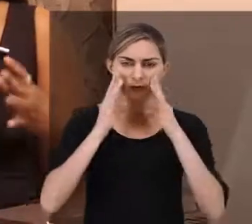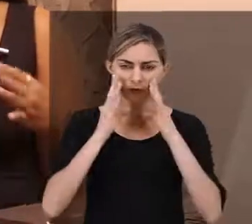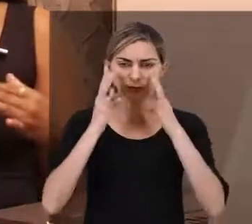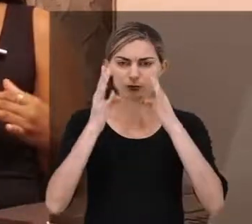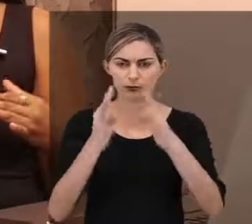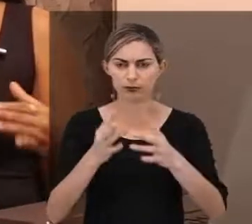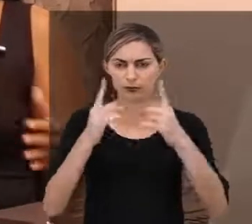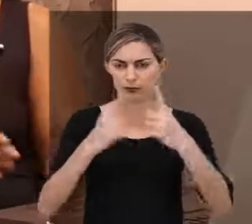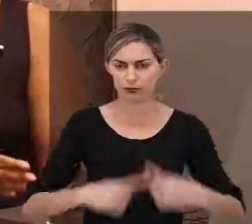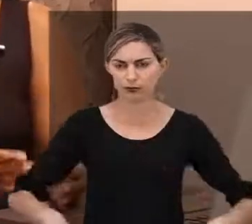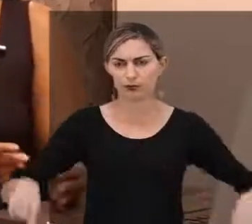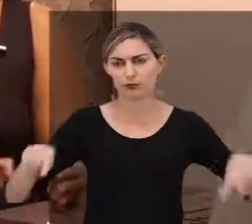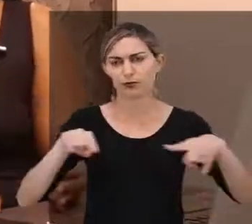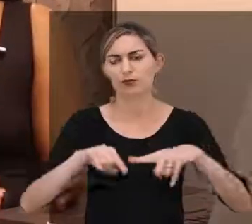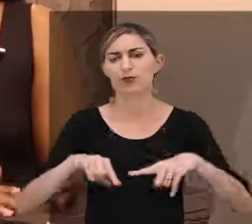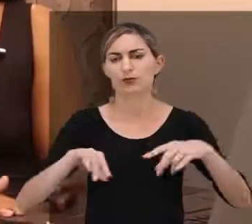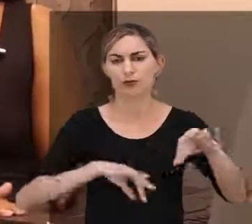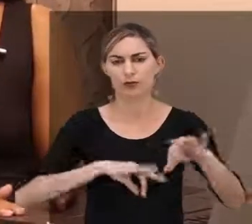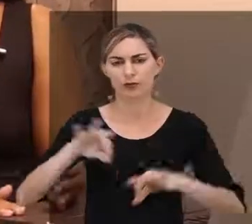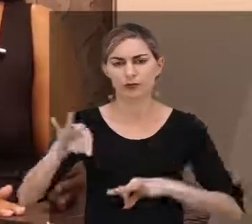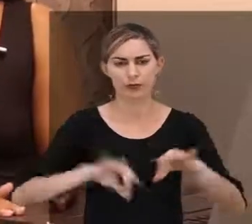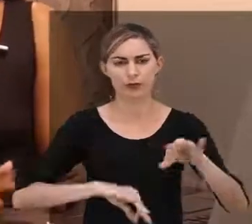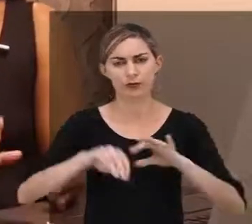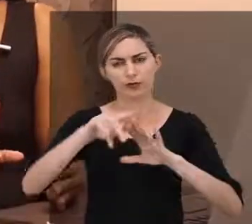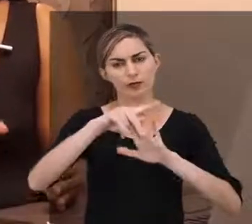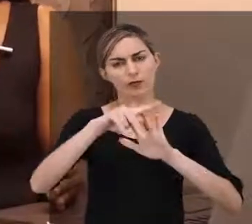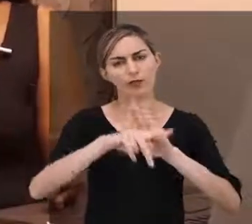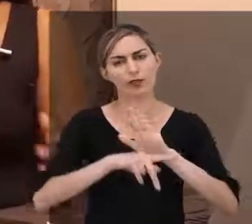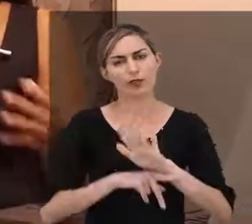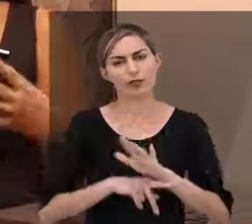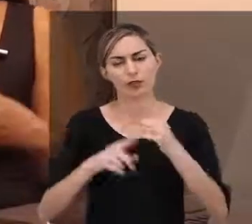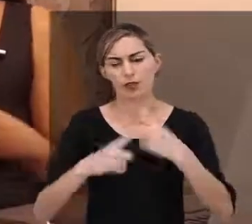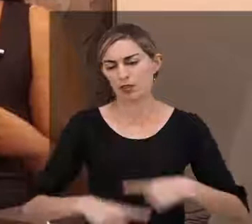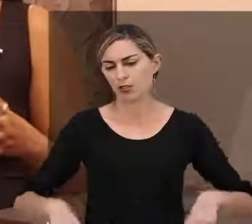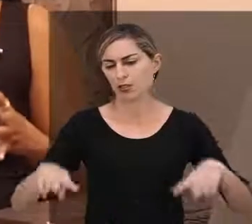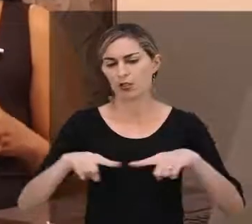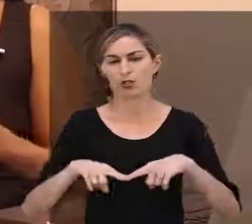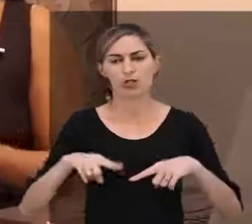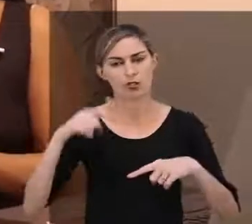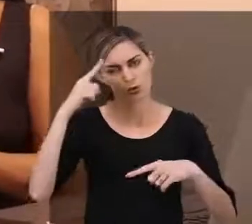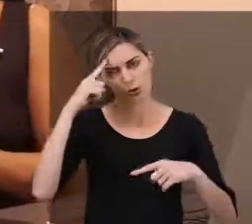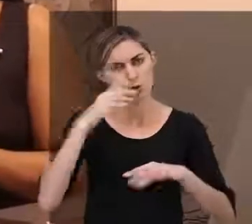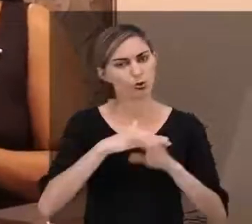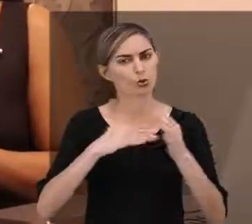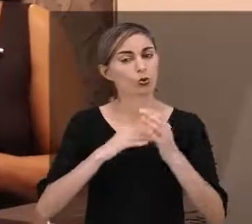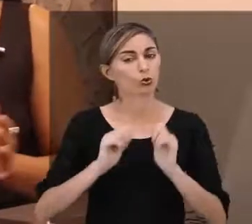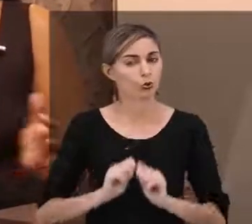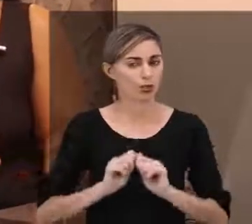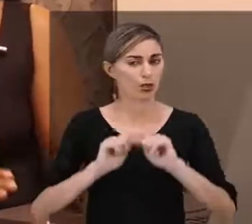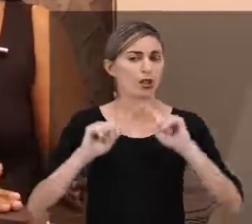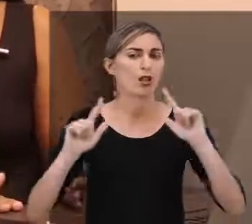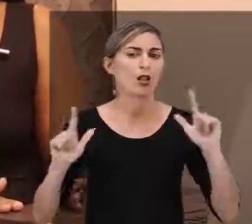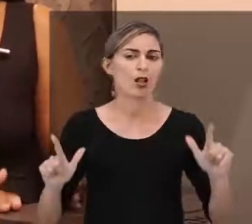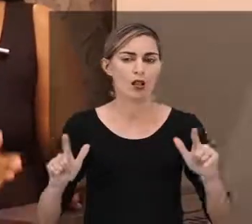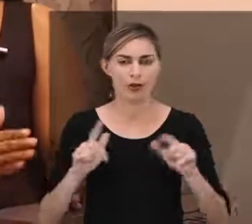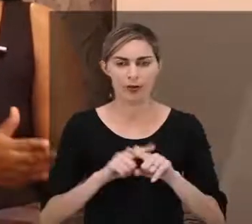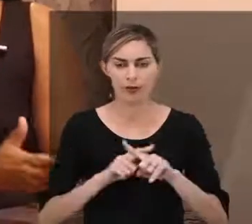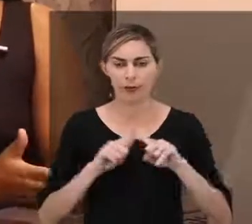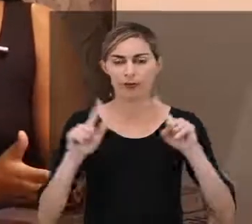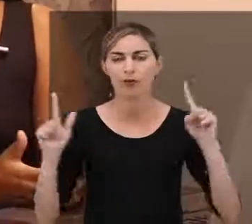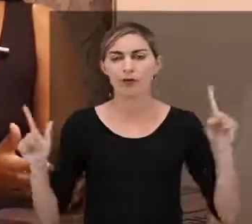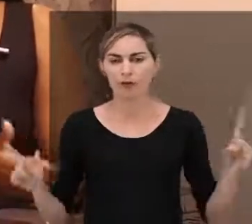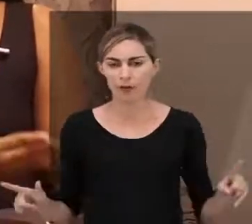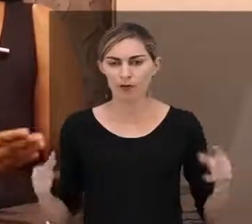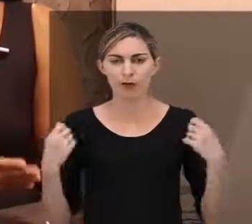que nós que elaboramos o projeto, para a gente, na nossa cabeça, está tudo muito claro. Mas a gente